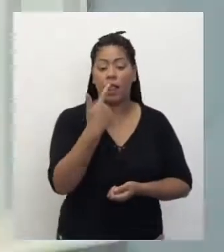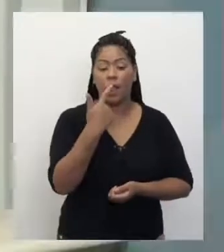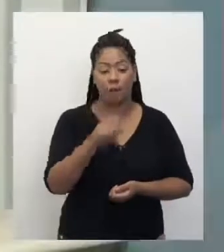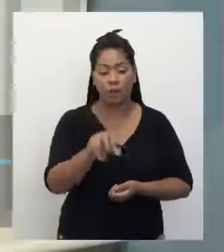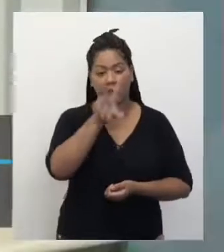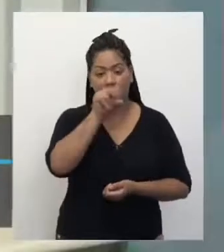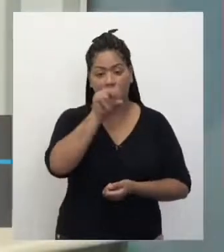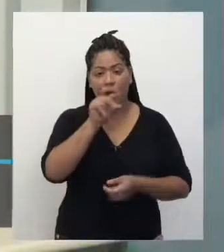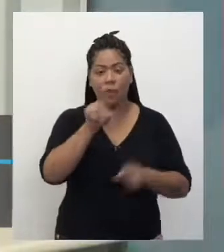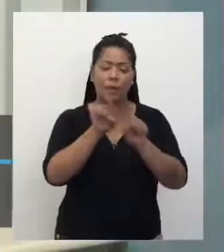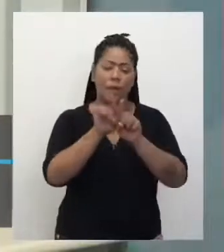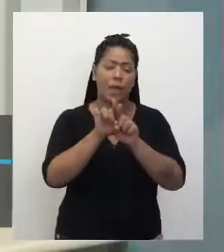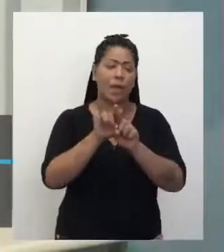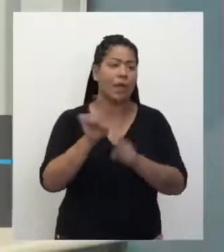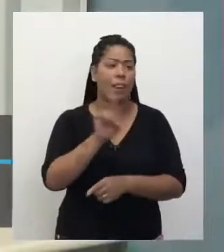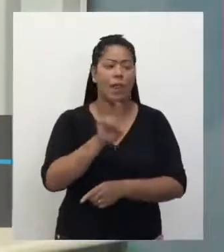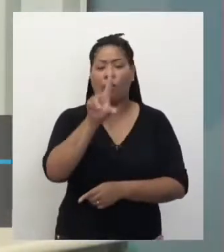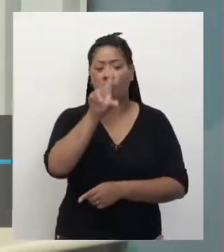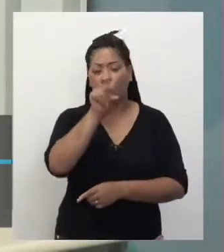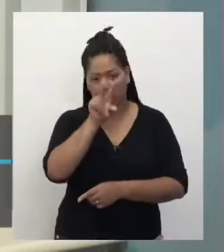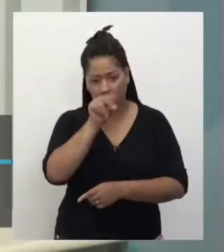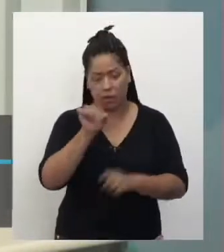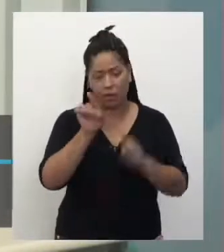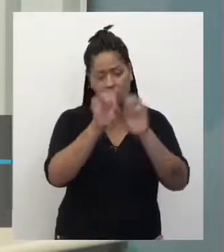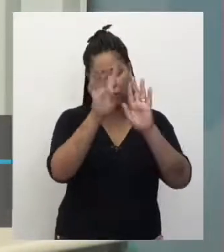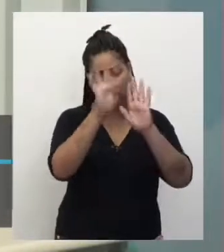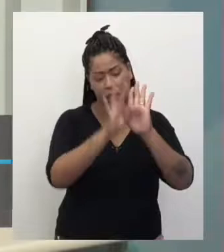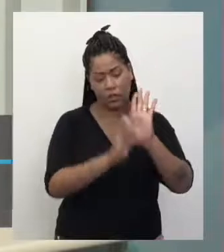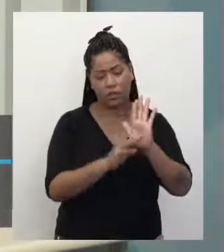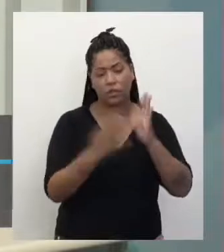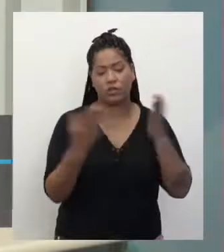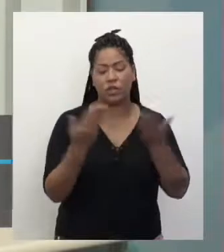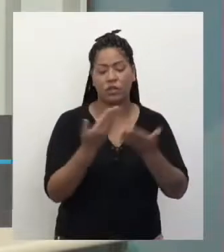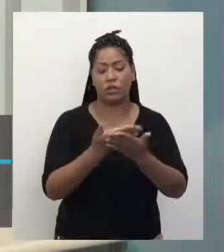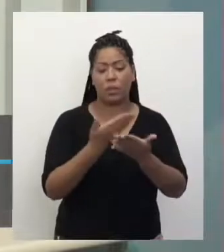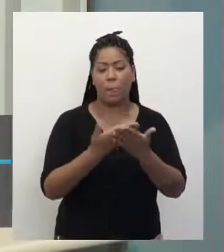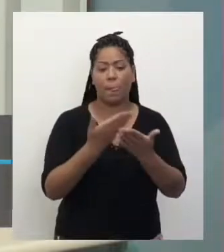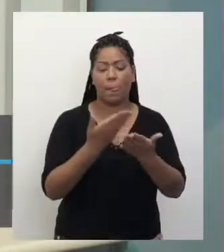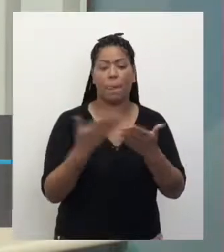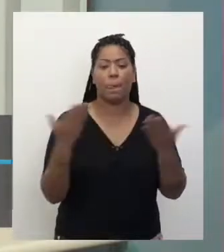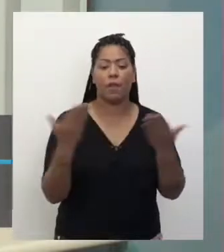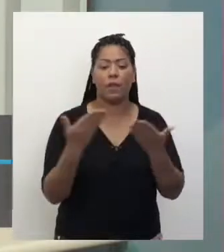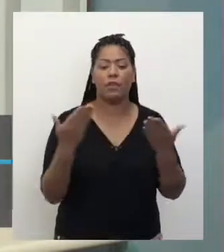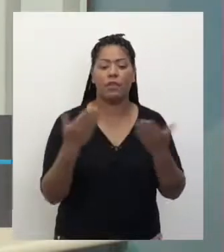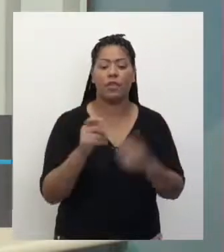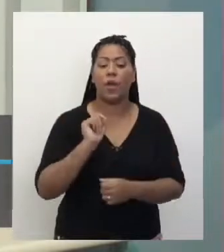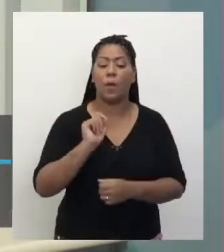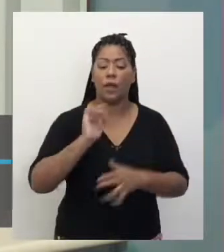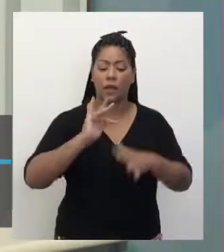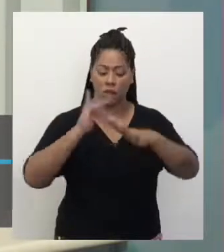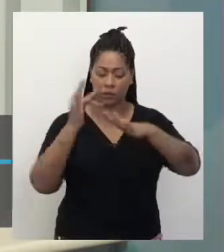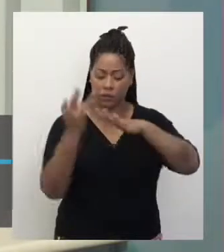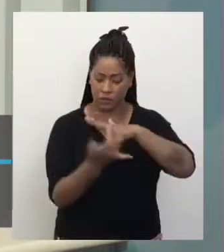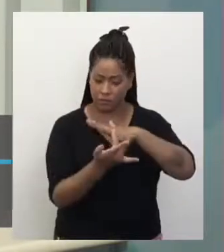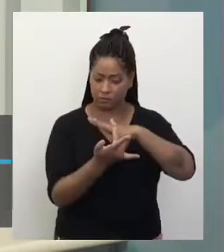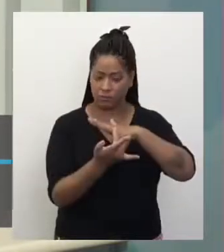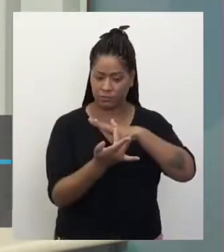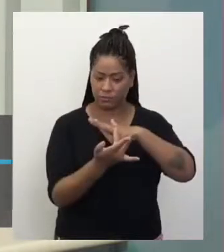entra também um pouco no contexto já que nós vamos estudar hoje, que é a parte já das mídias, que tem a parte